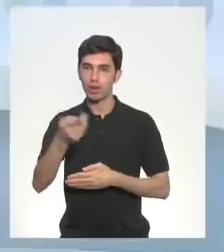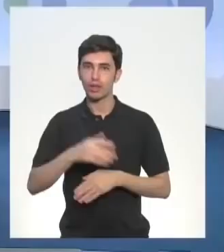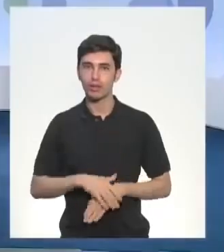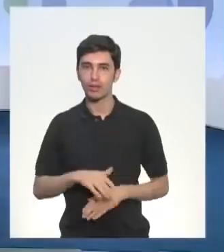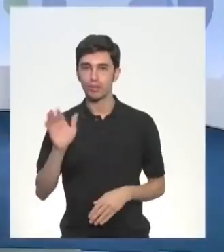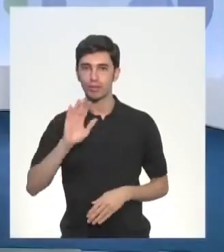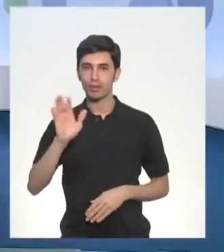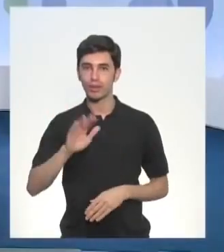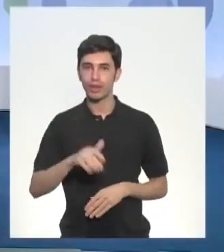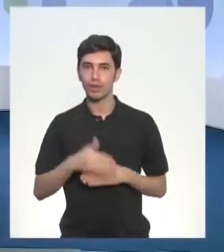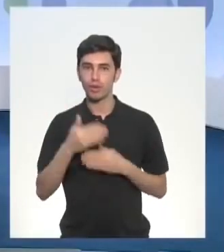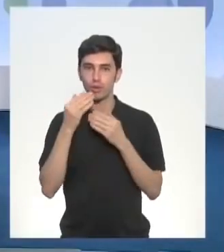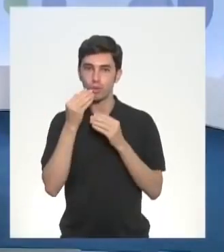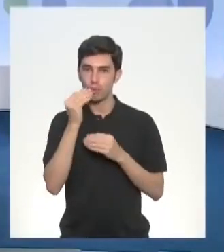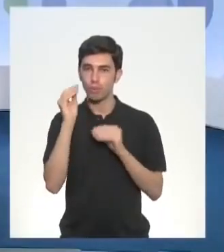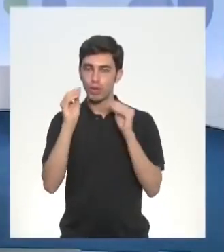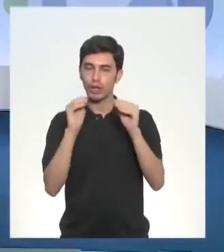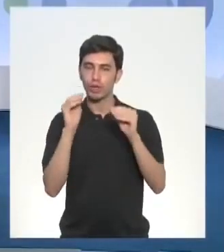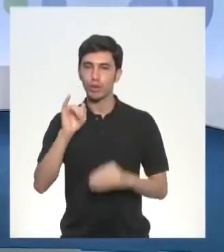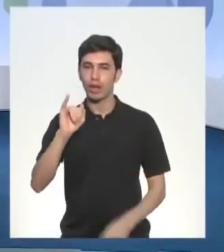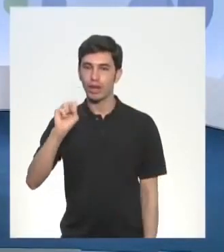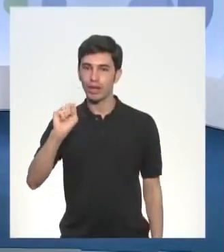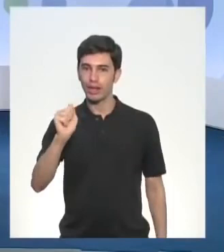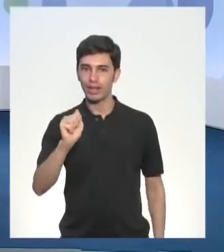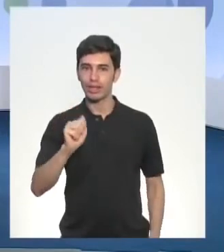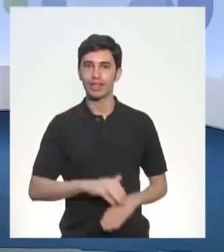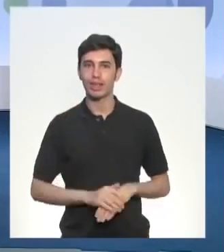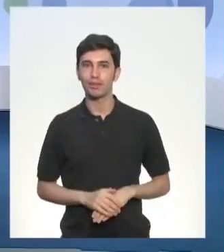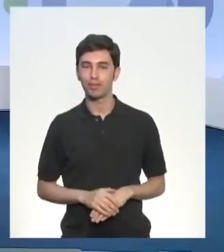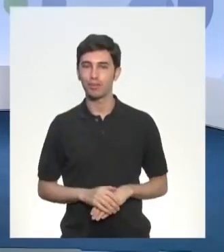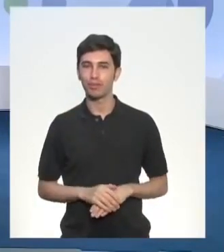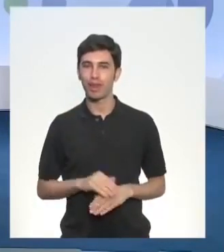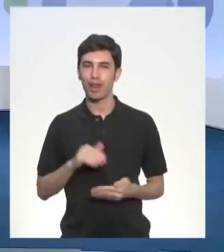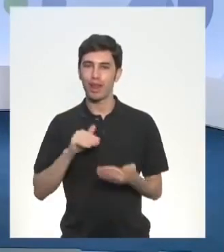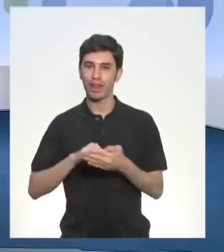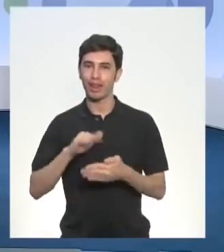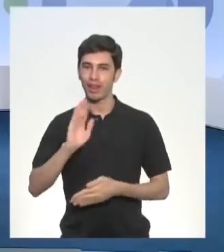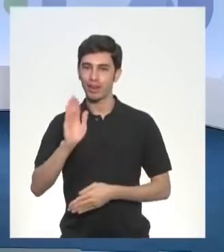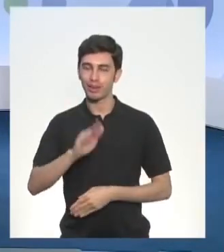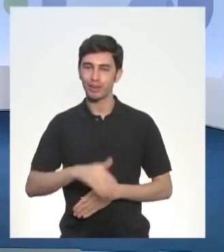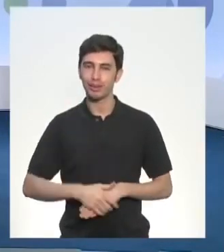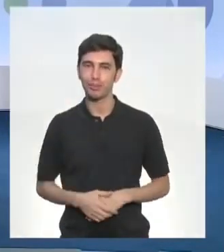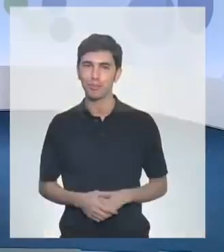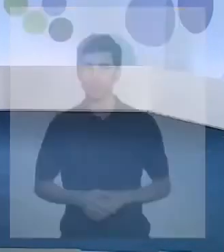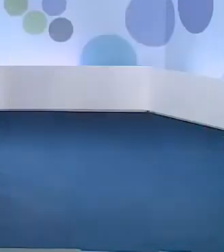Até a próxima. Um beijo para a professora Ilza de Fátima, que mandou beijinhos aqui. Um Até abraço mais. para ela.